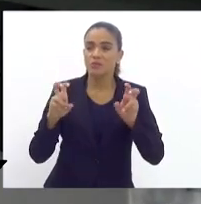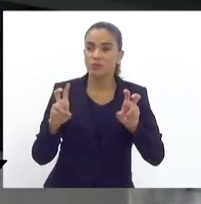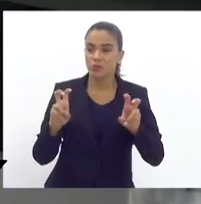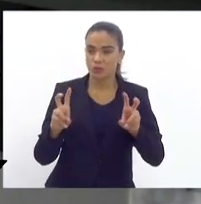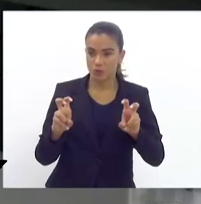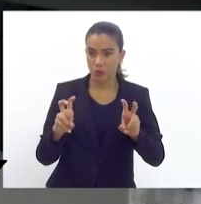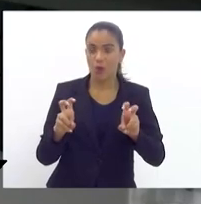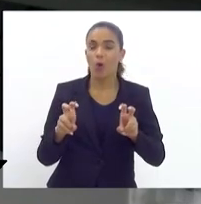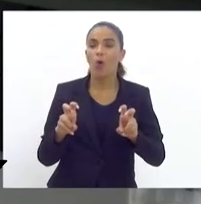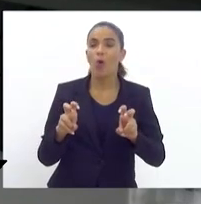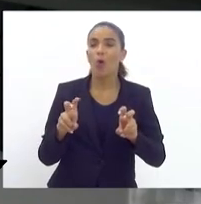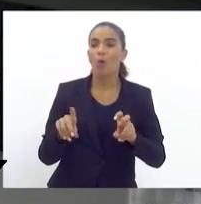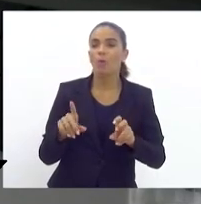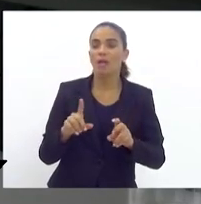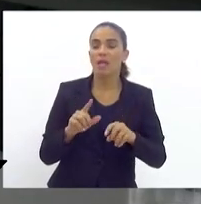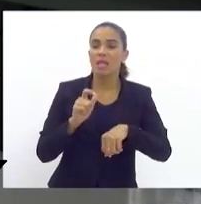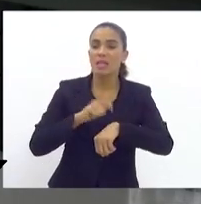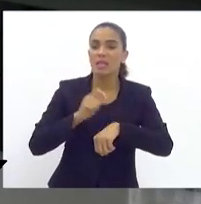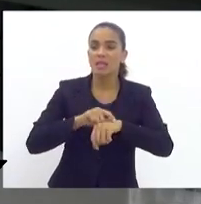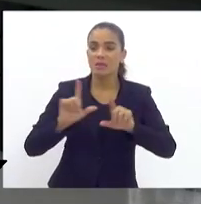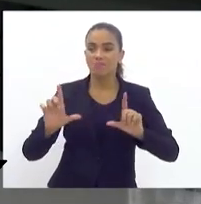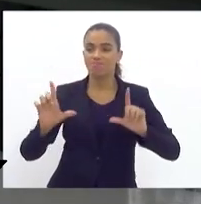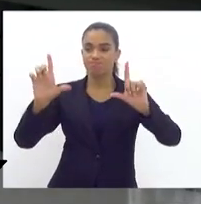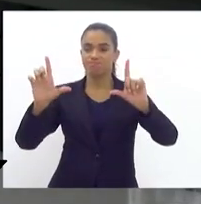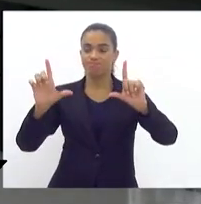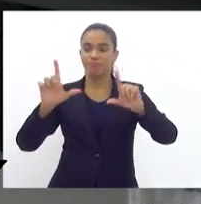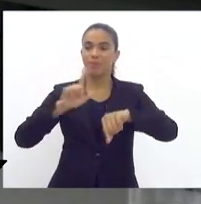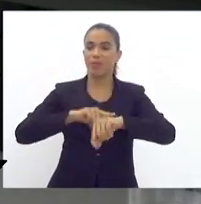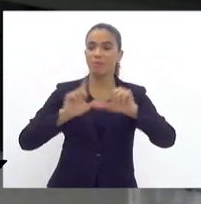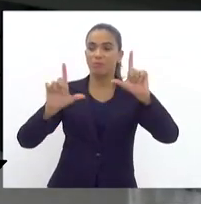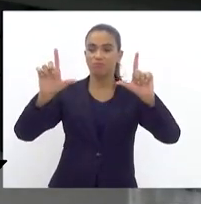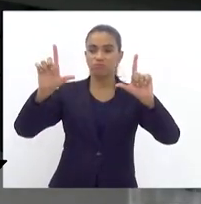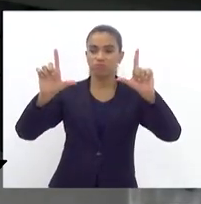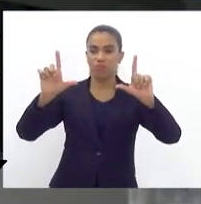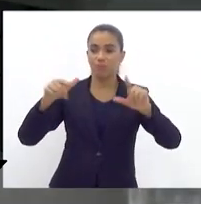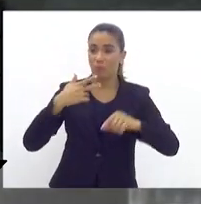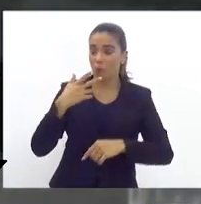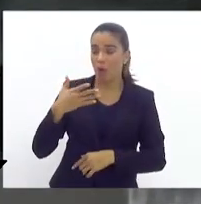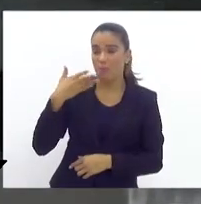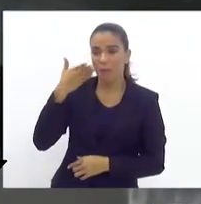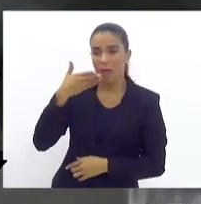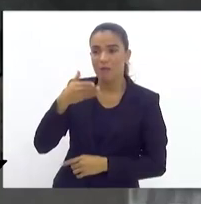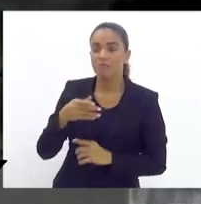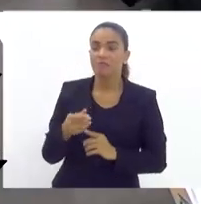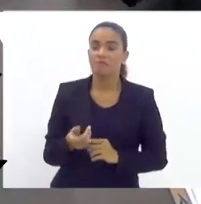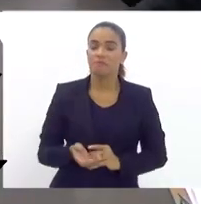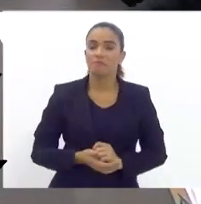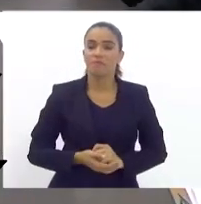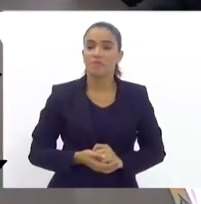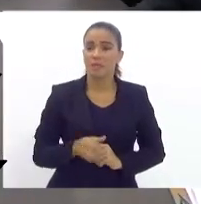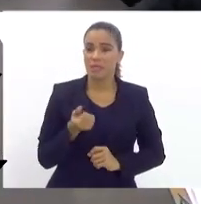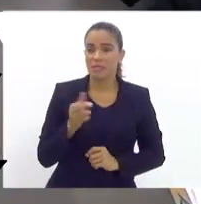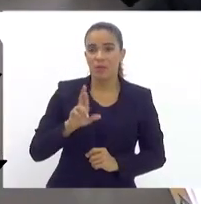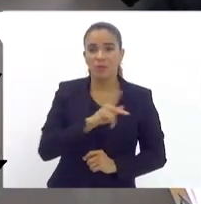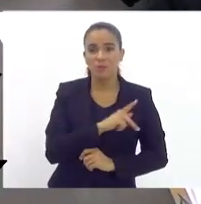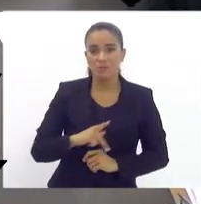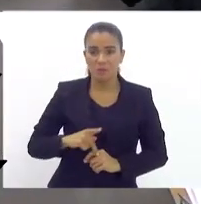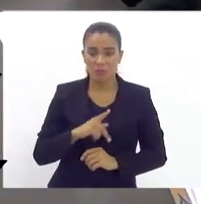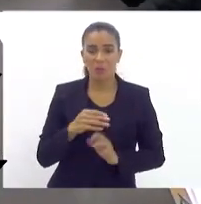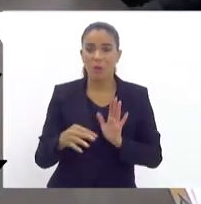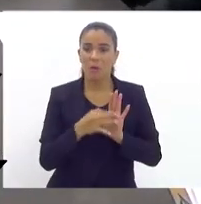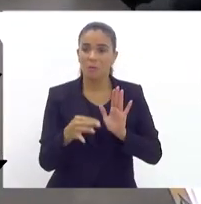colocação de temporizador nas estações metroviárias e ferroviárias na forma que menciona. Com a palavra o relator. Senhor presidente, parecer